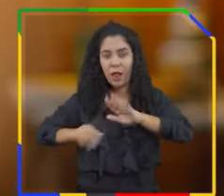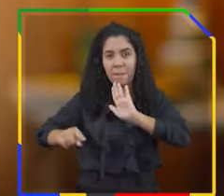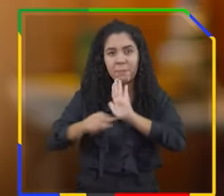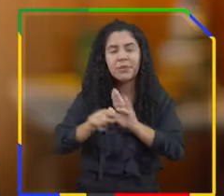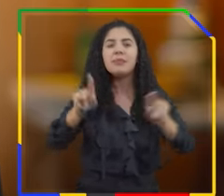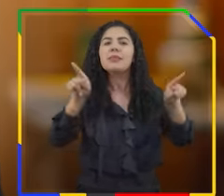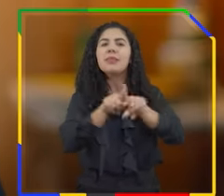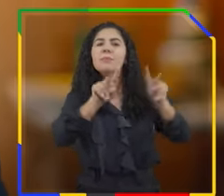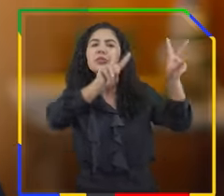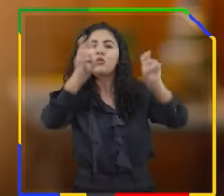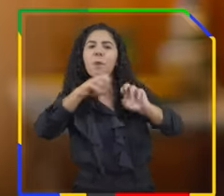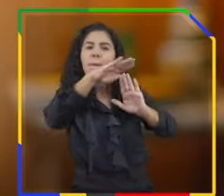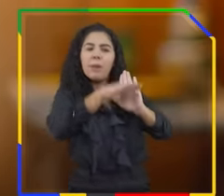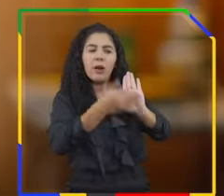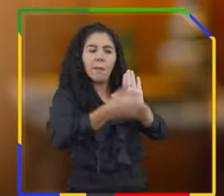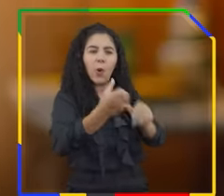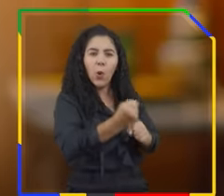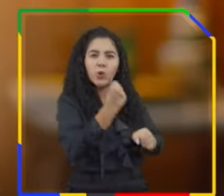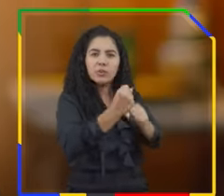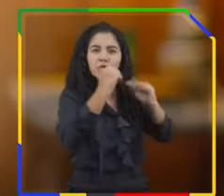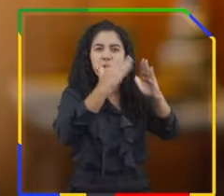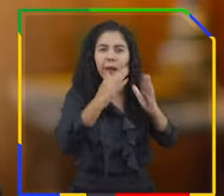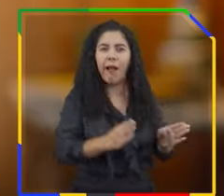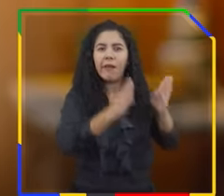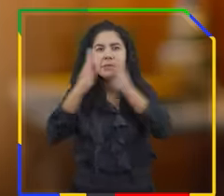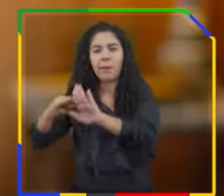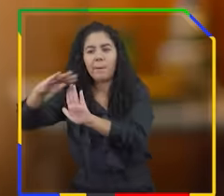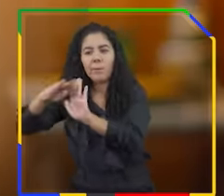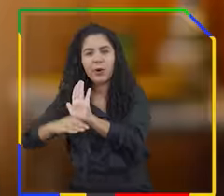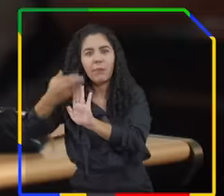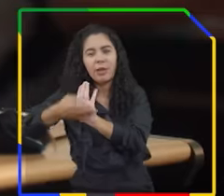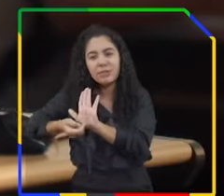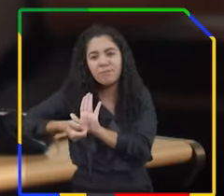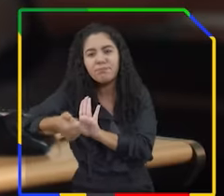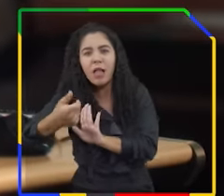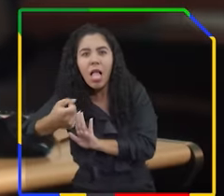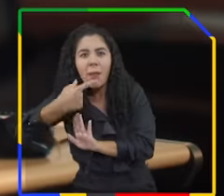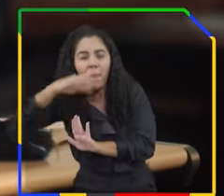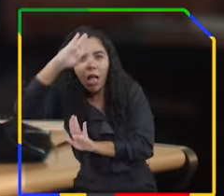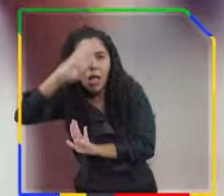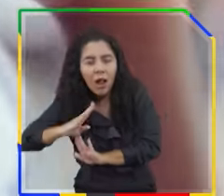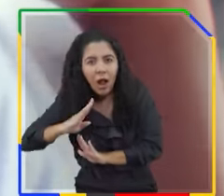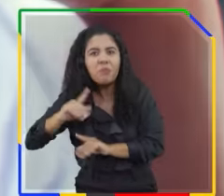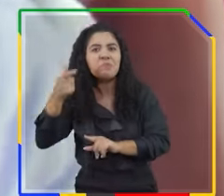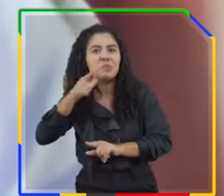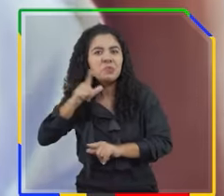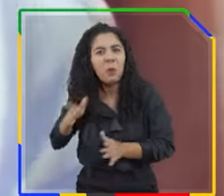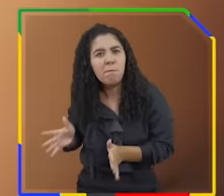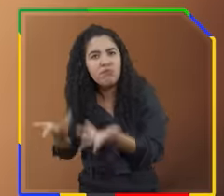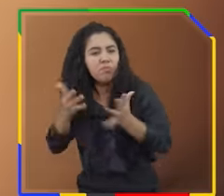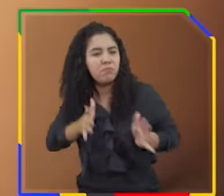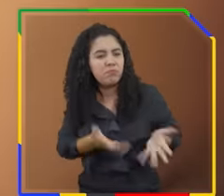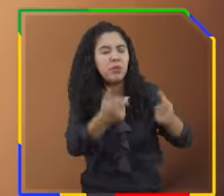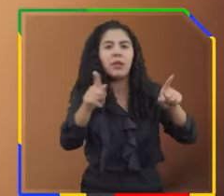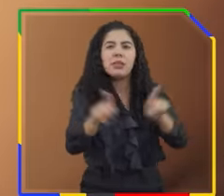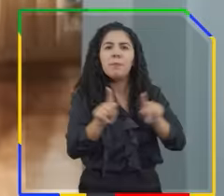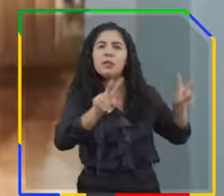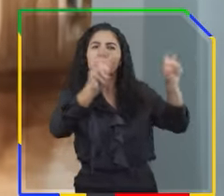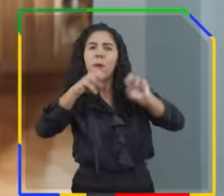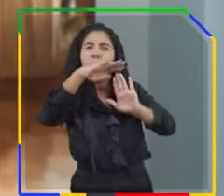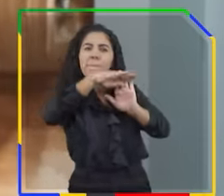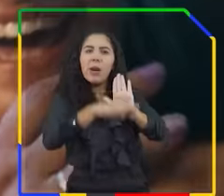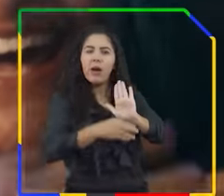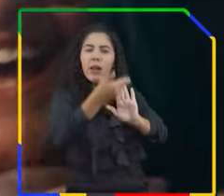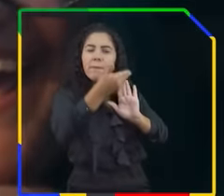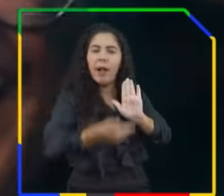Minha Casa Minha Vida e Farmácia Popular ganharam um novo impulso. E novos programas como Pé de Meia, o Desenrola e o